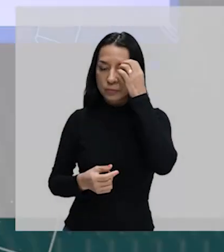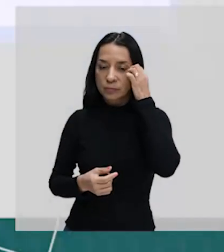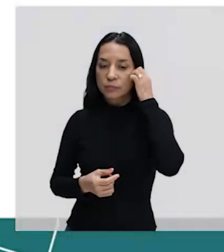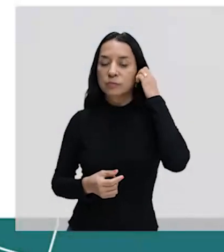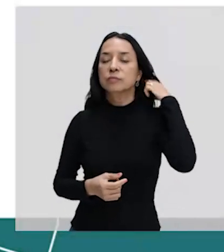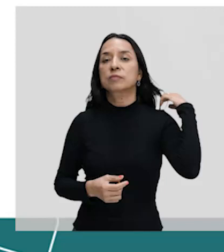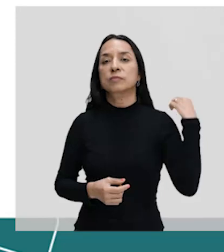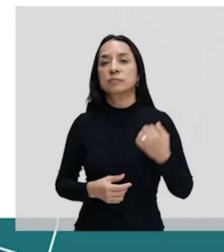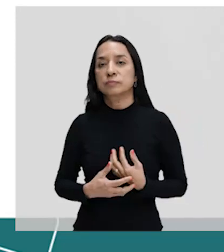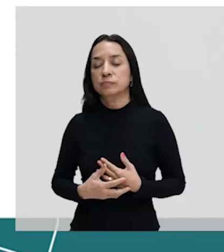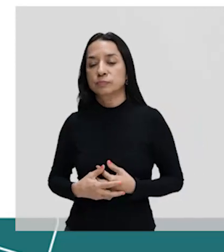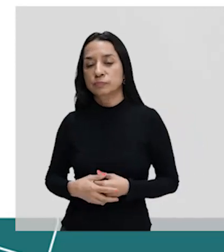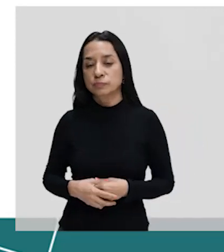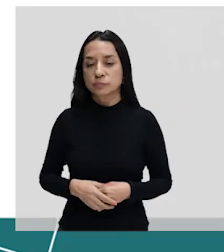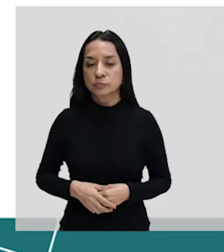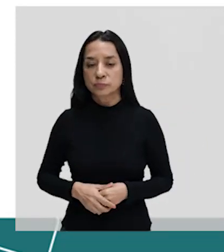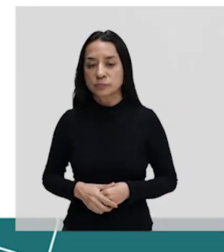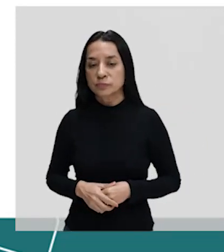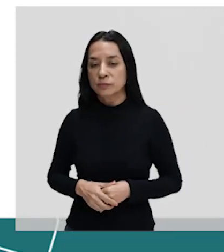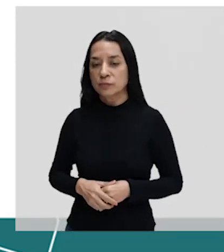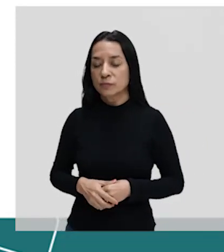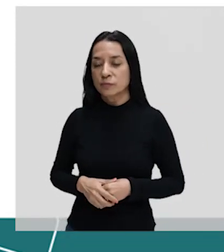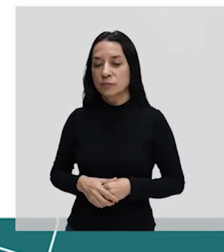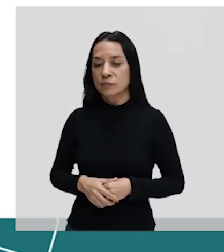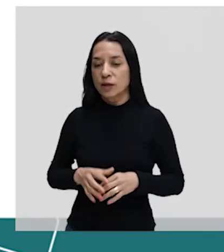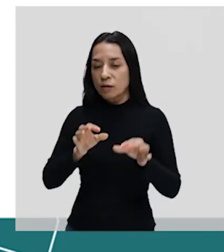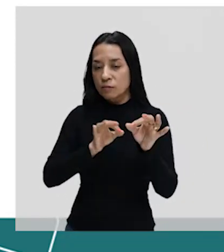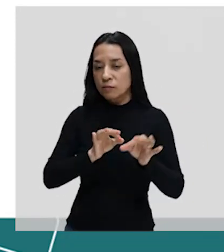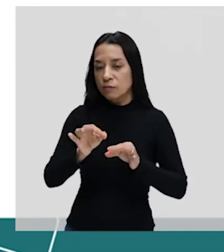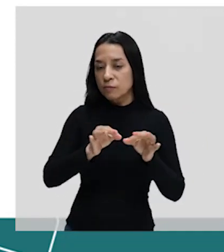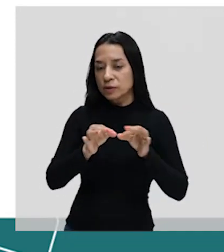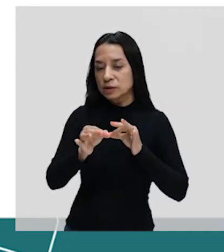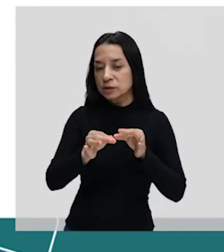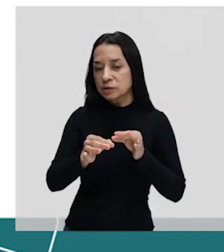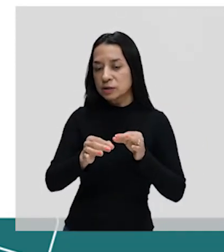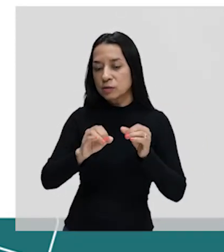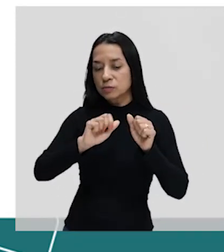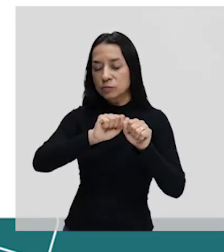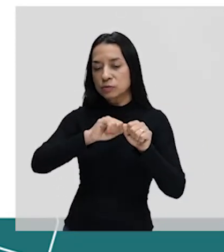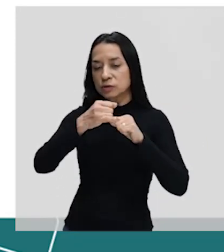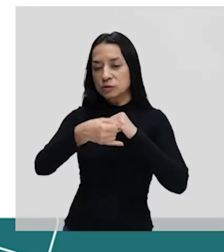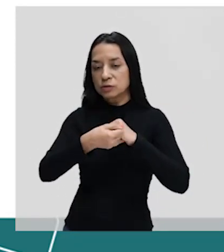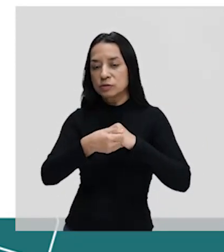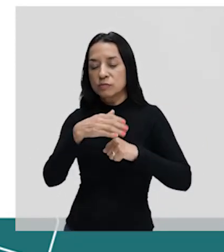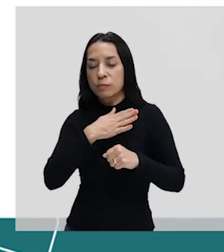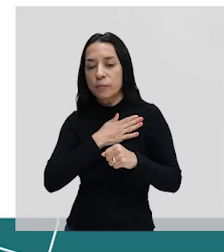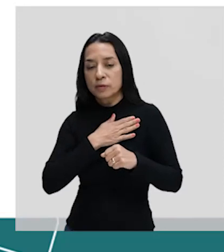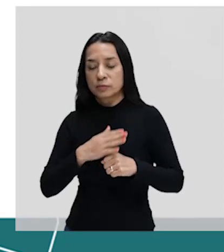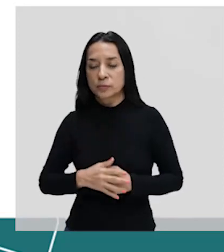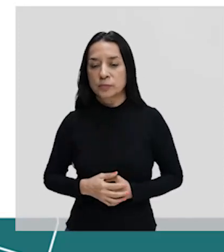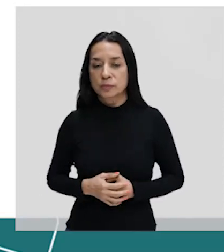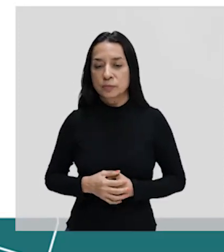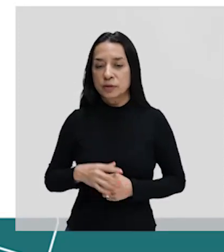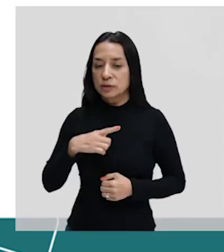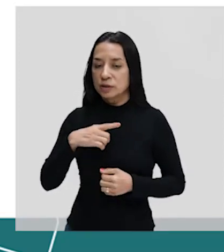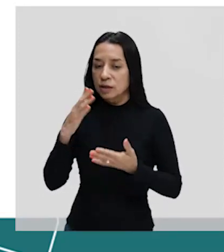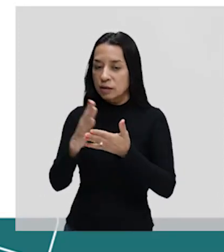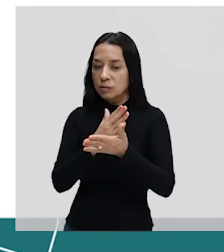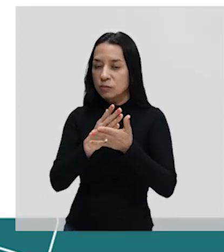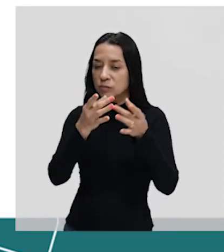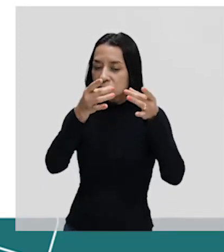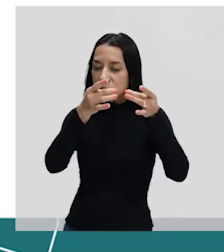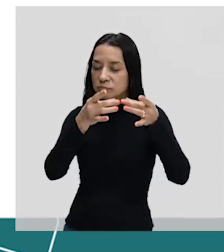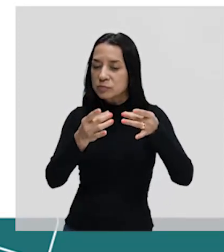Existem a formação dos gentilícios. Existem alguns detalhes importantes que devemos observar